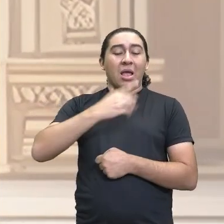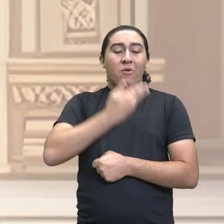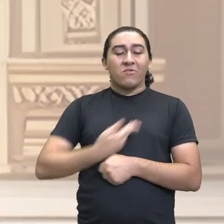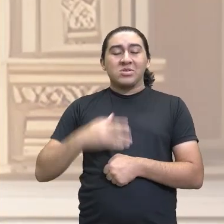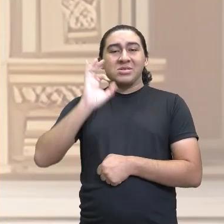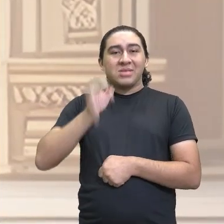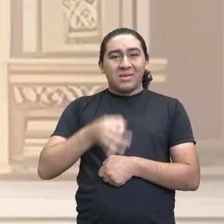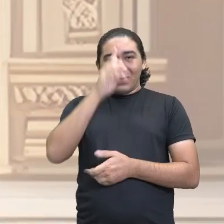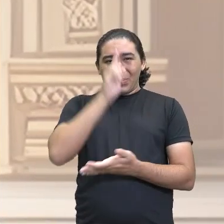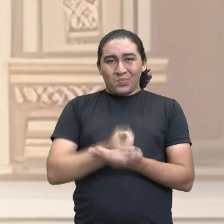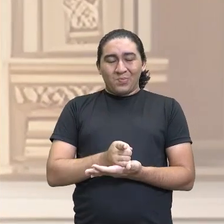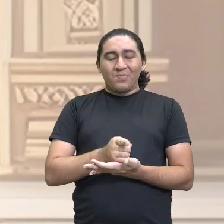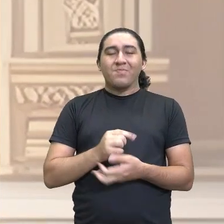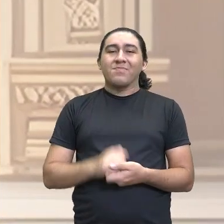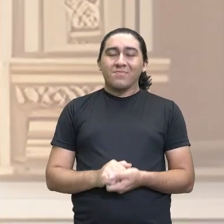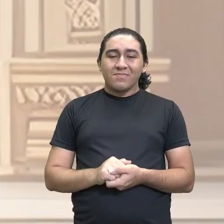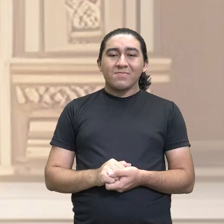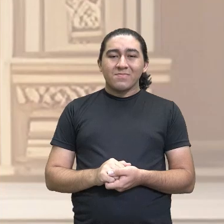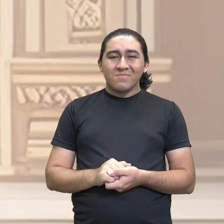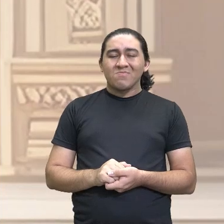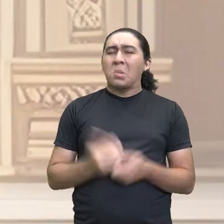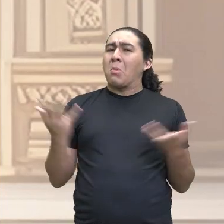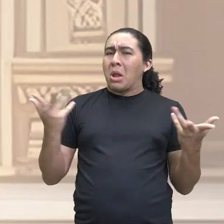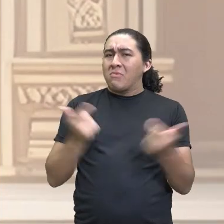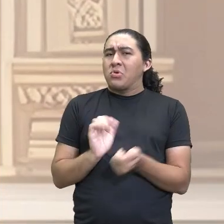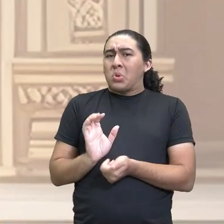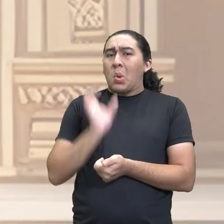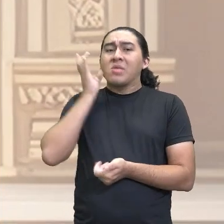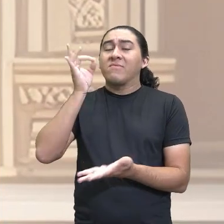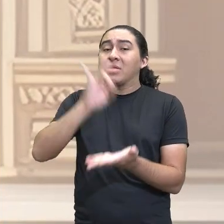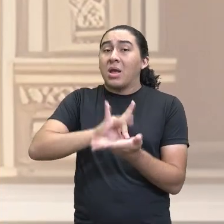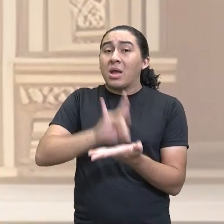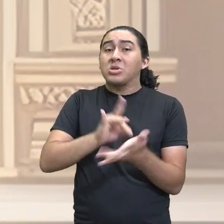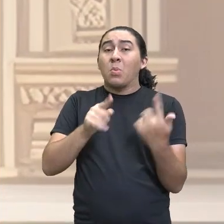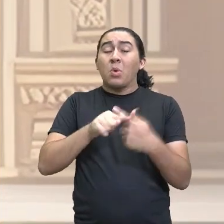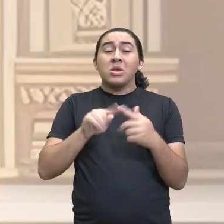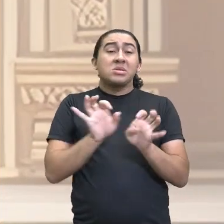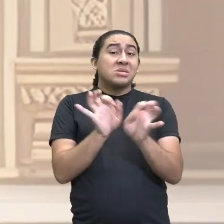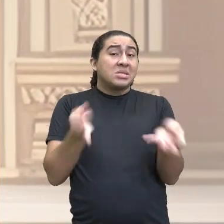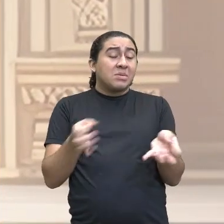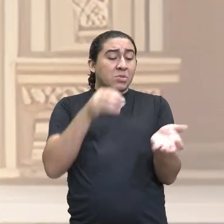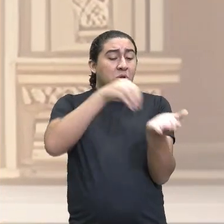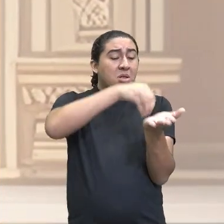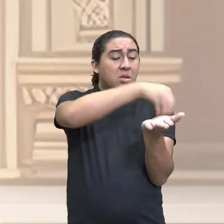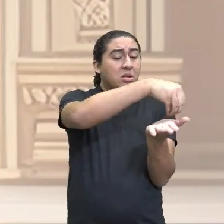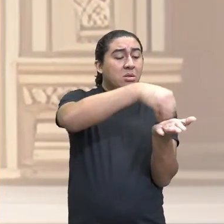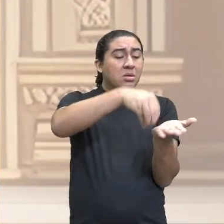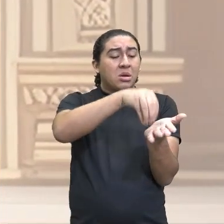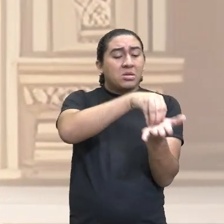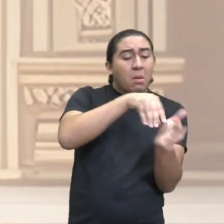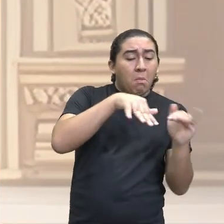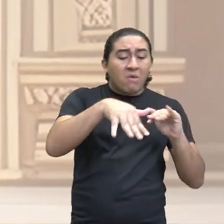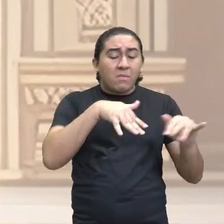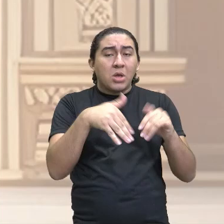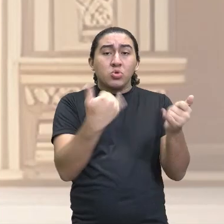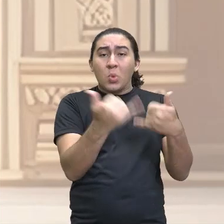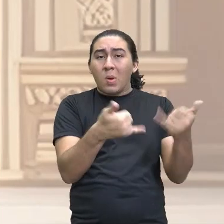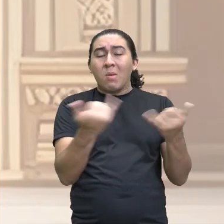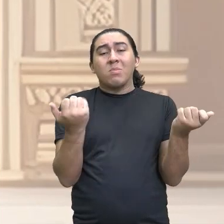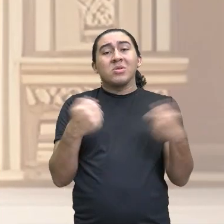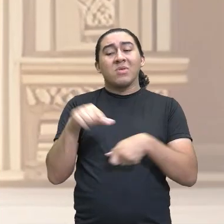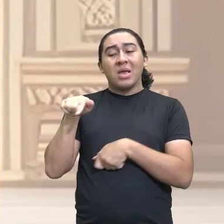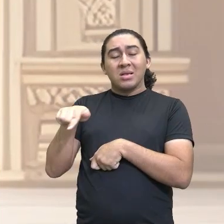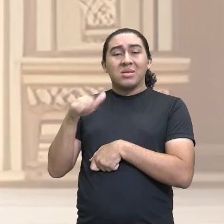seu reino. Incrível como isso aconteceu, pois um simples tabuleiro em peças em movimento foi o responsável por